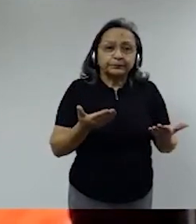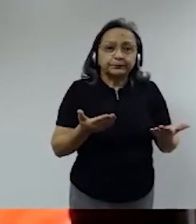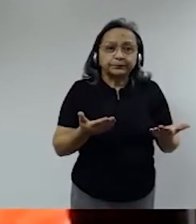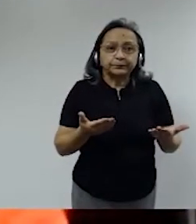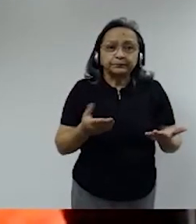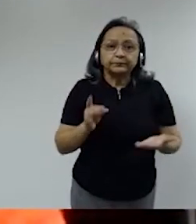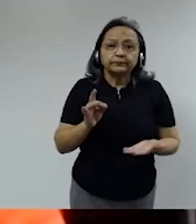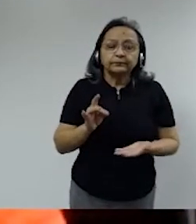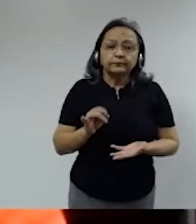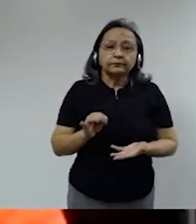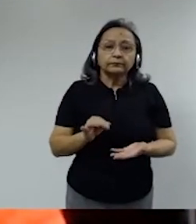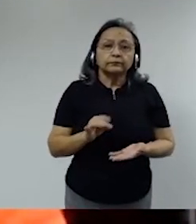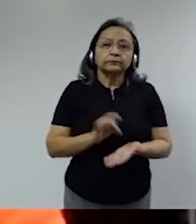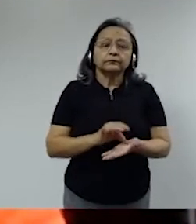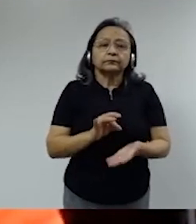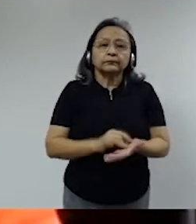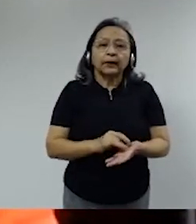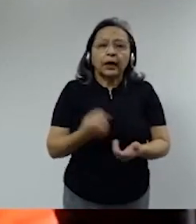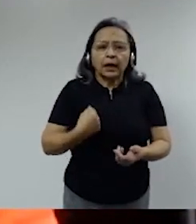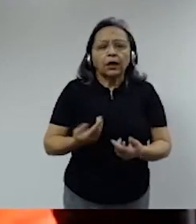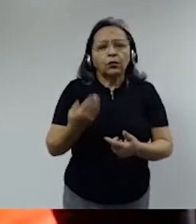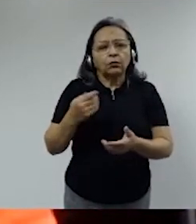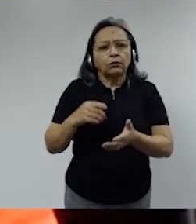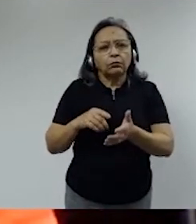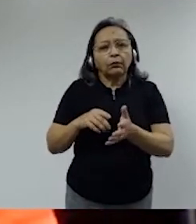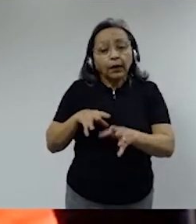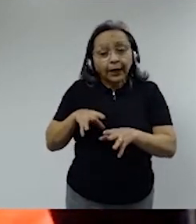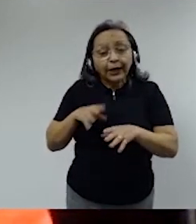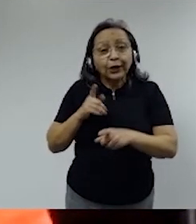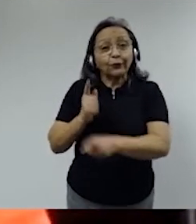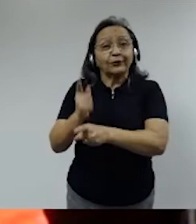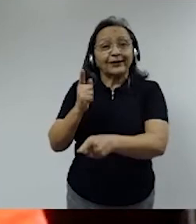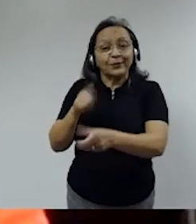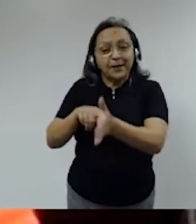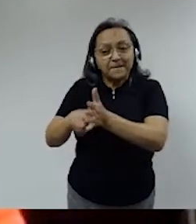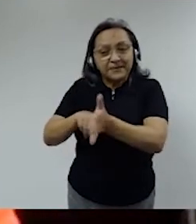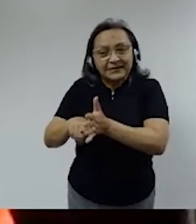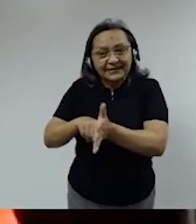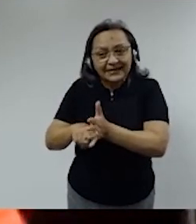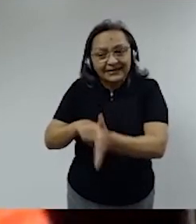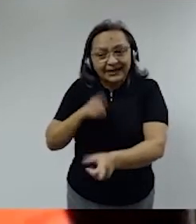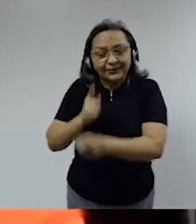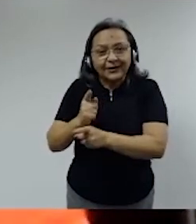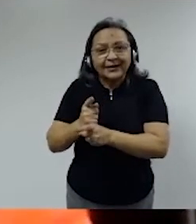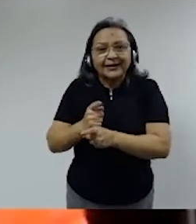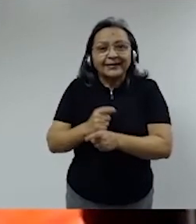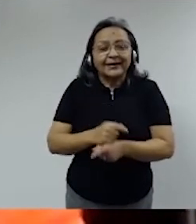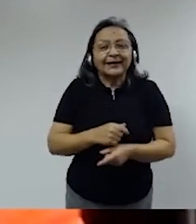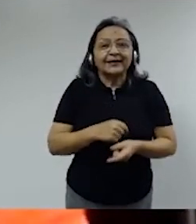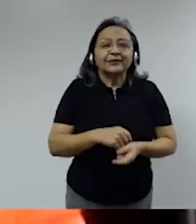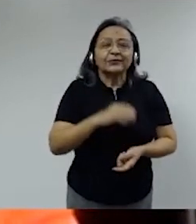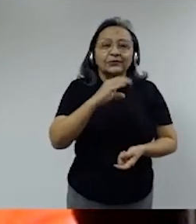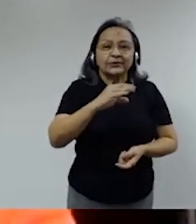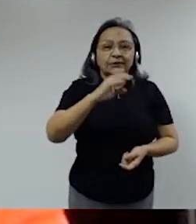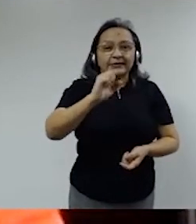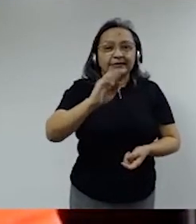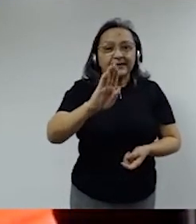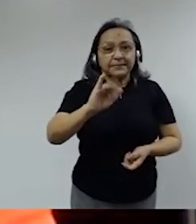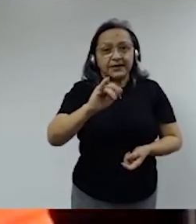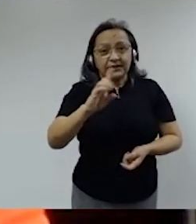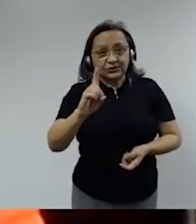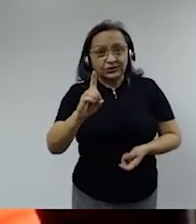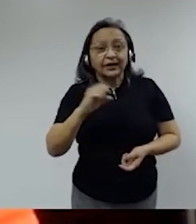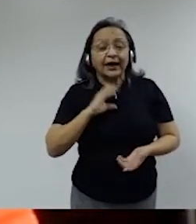na verdade, uma pesquisa que foi feita junto ao CEBID. O CEBID é o nosso Centro de Estudos em Biodireito, na PUC